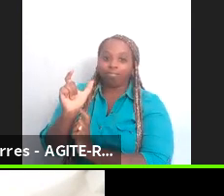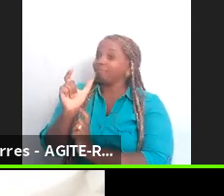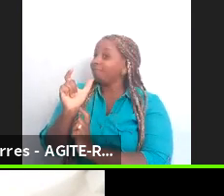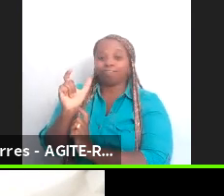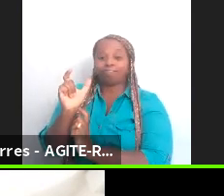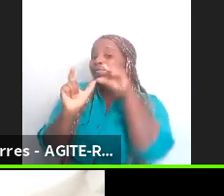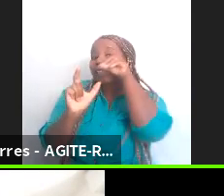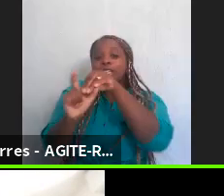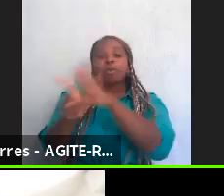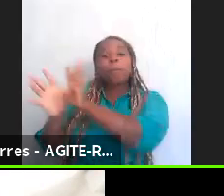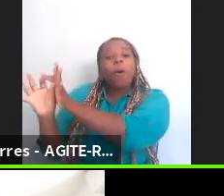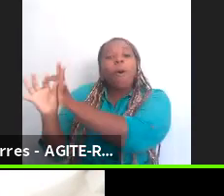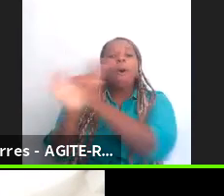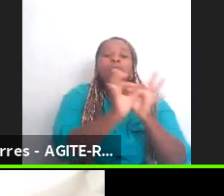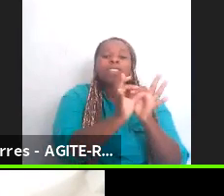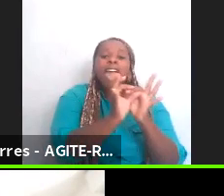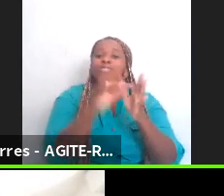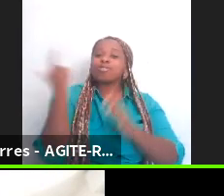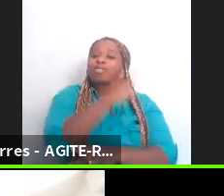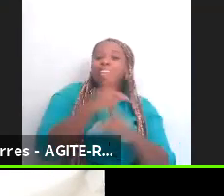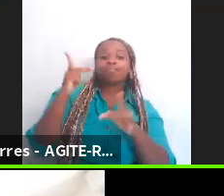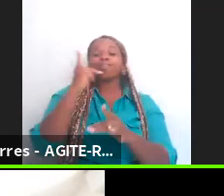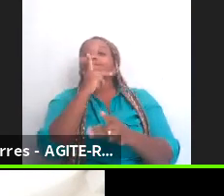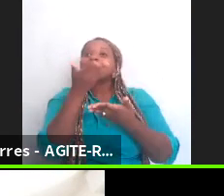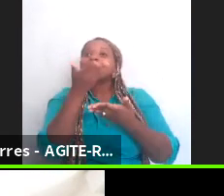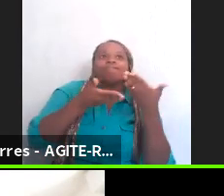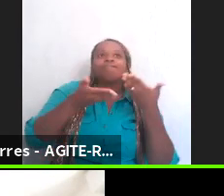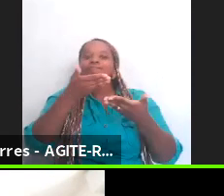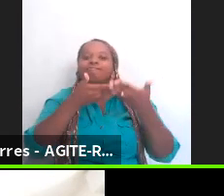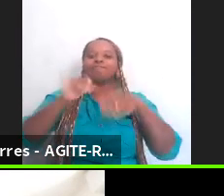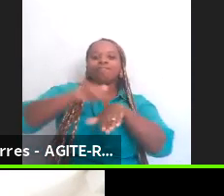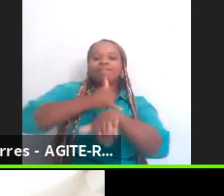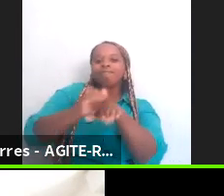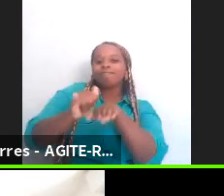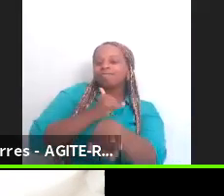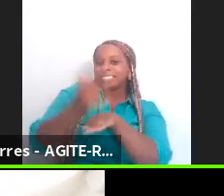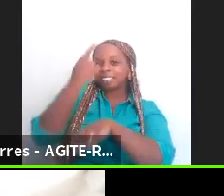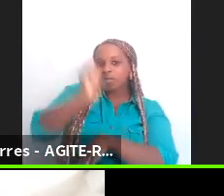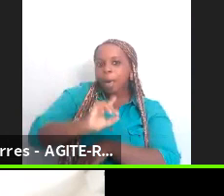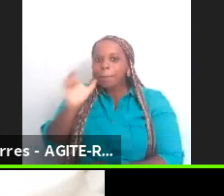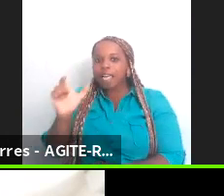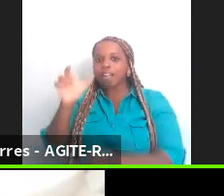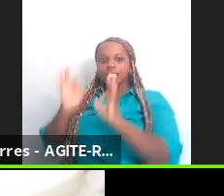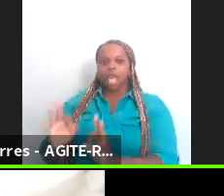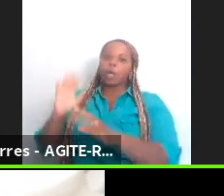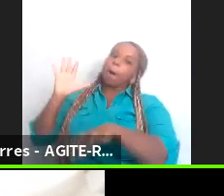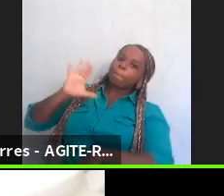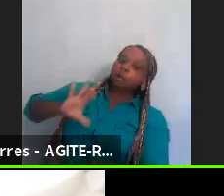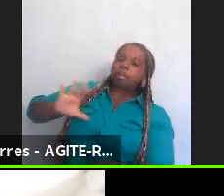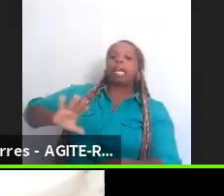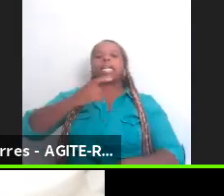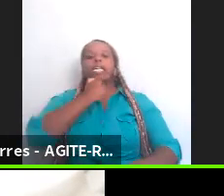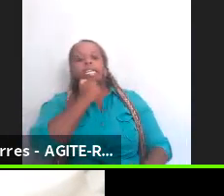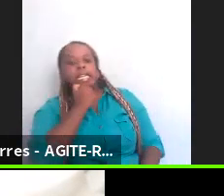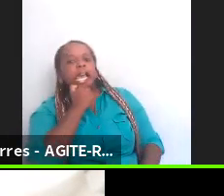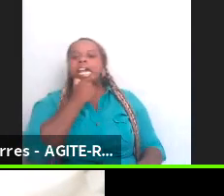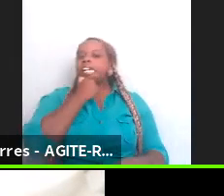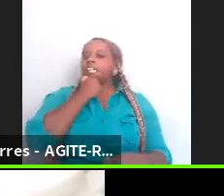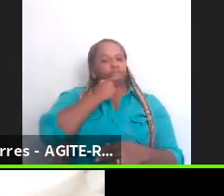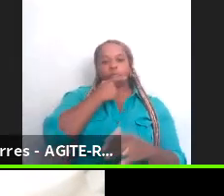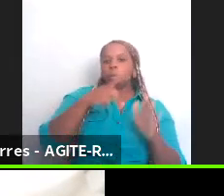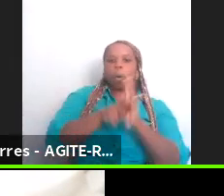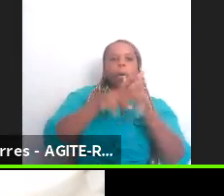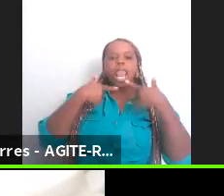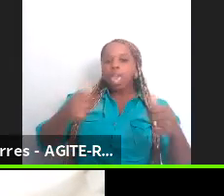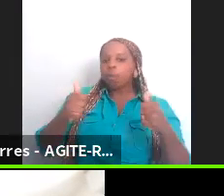do contexto, consegue contornar, mesmo que você não saiba qual é aquela palavra em português, ou em inglês, ou na língua que você estiver fazendo. Você